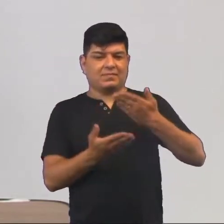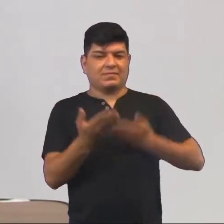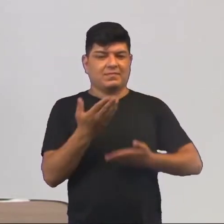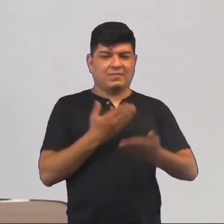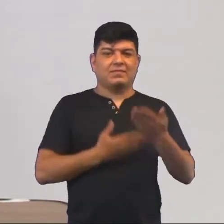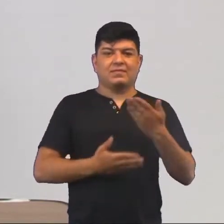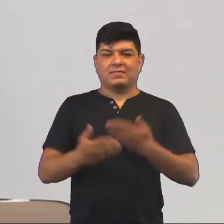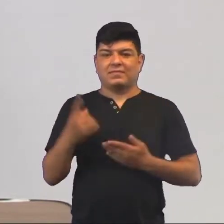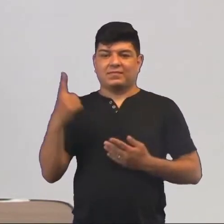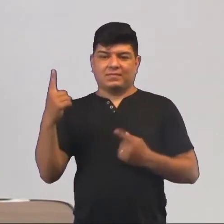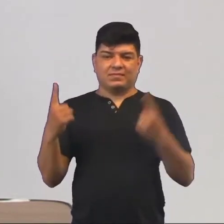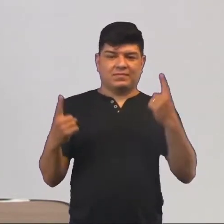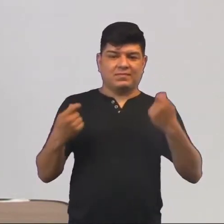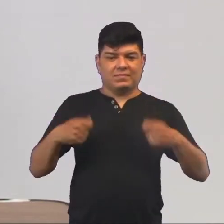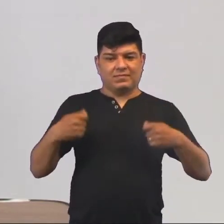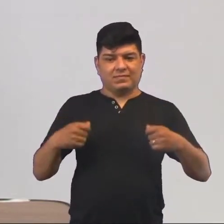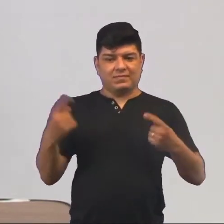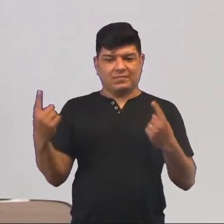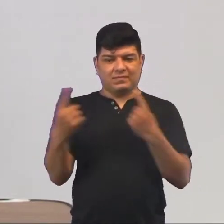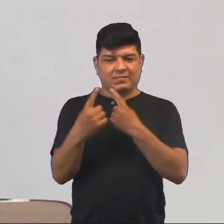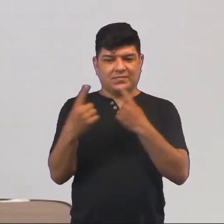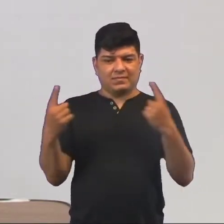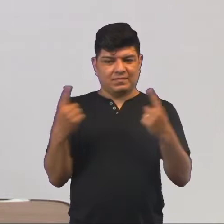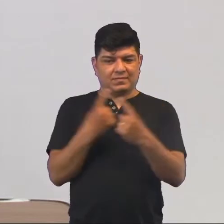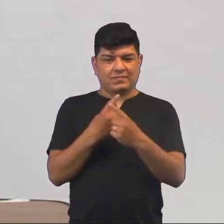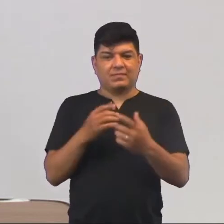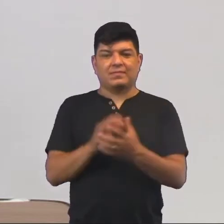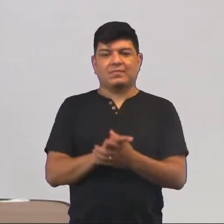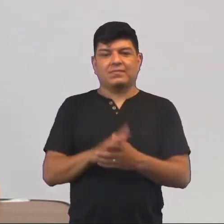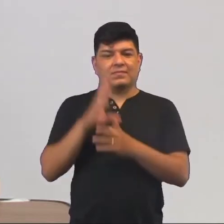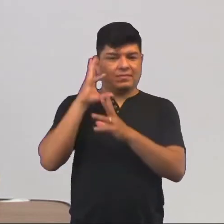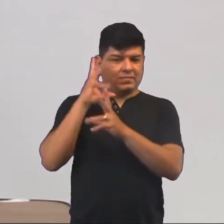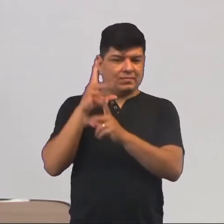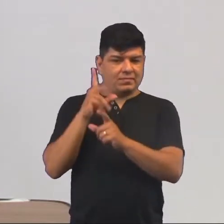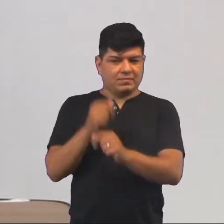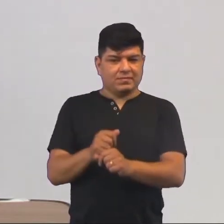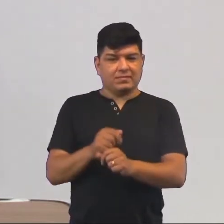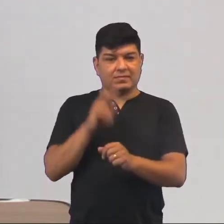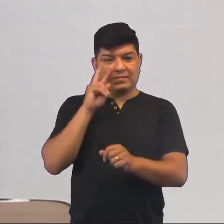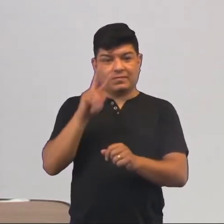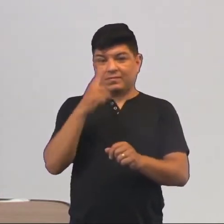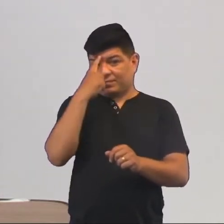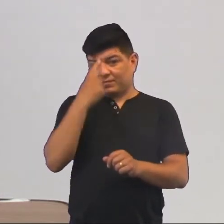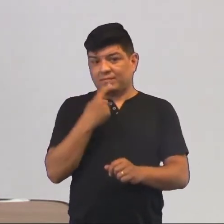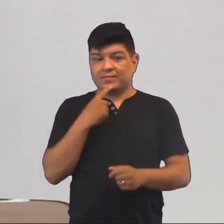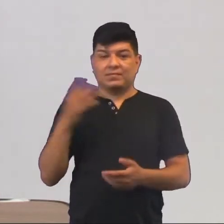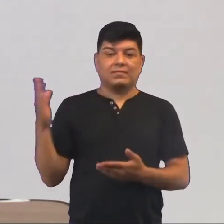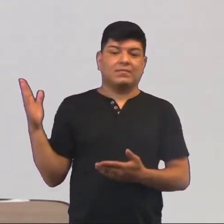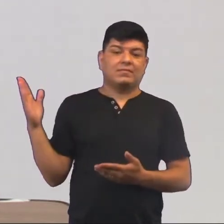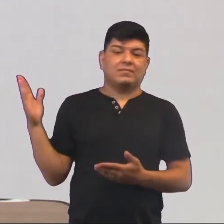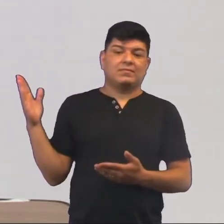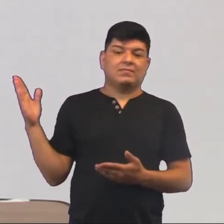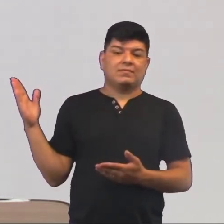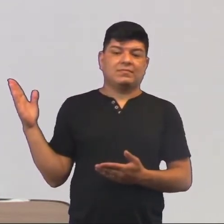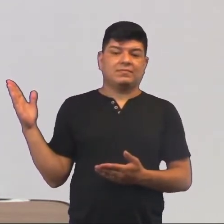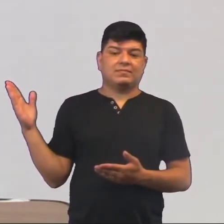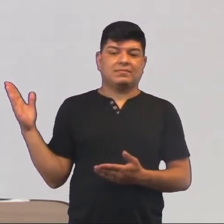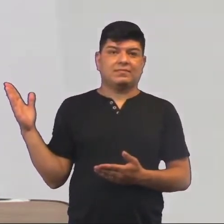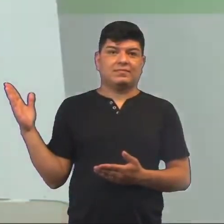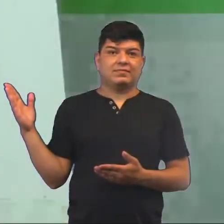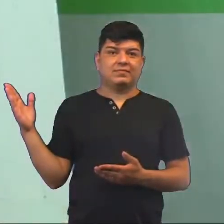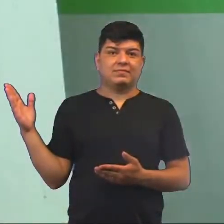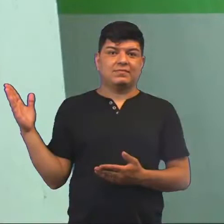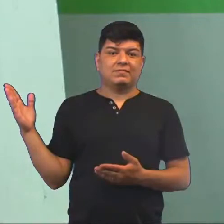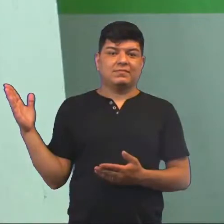tá? Porque um necessita do outro. E só para a gente relembrar um pouco, vamos olhar aqui a imagem. Ó. Aqui tem a imagem do